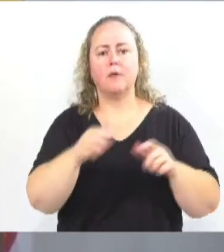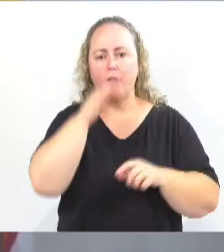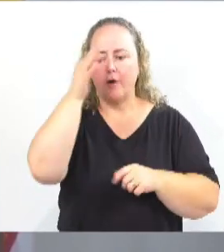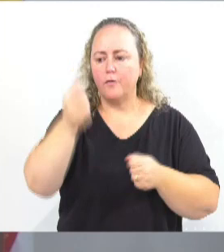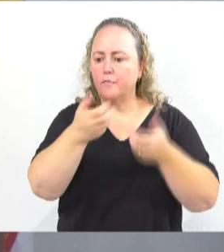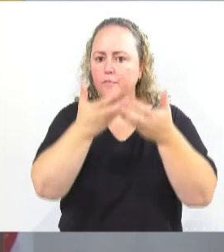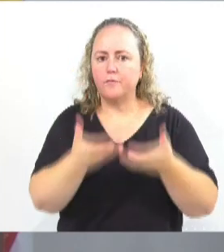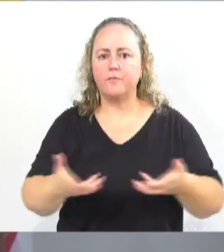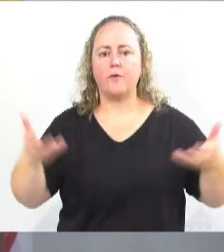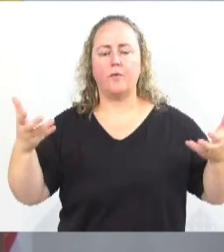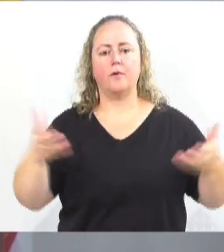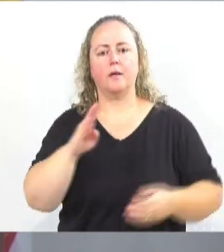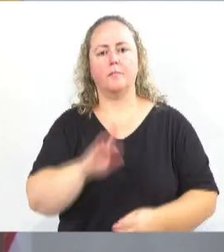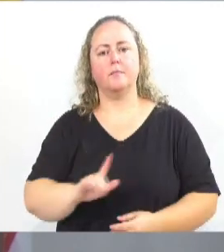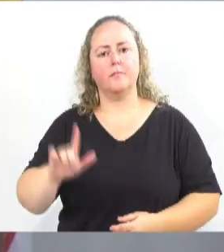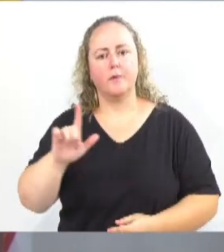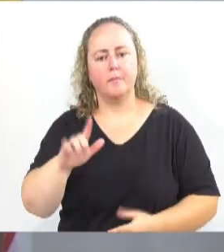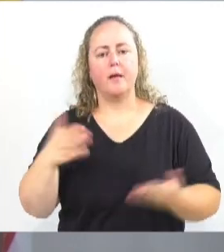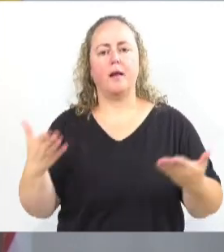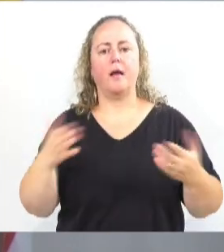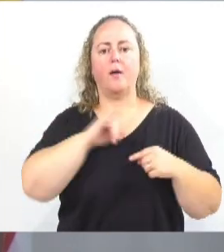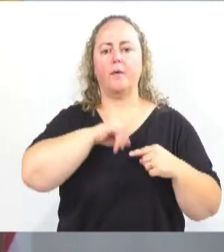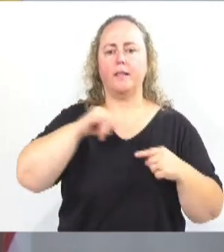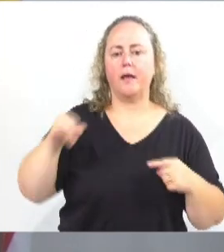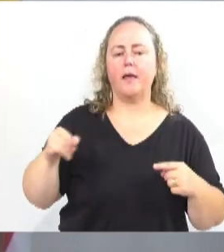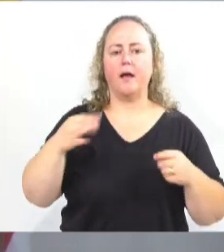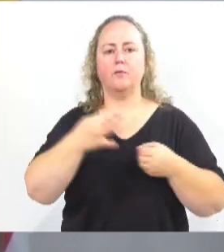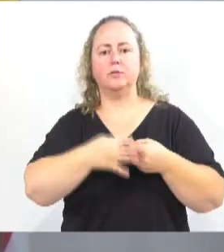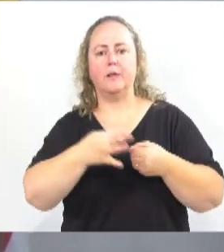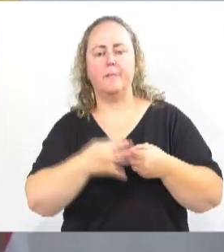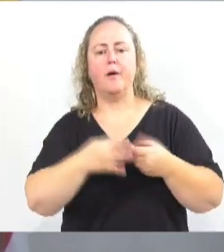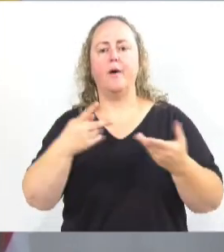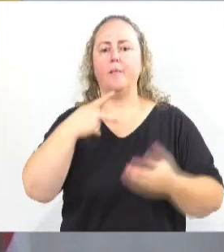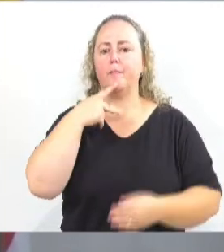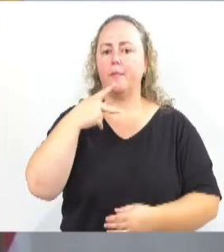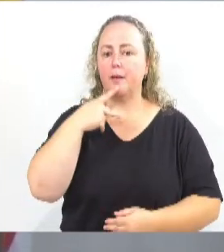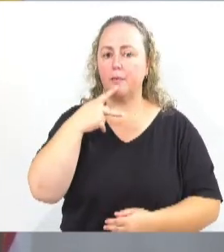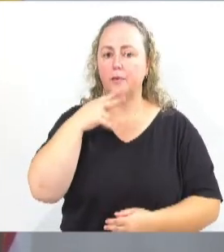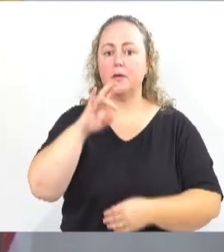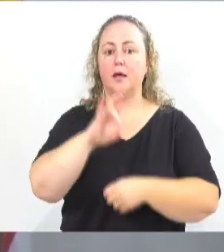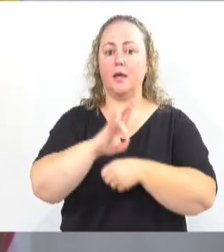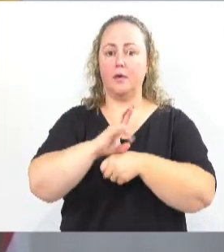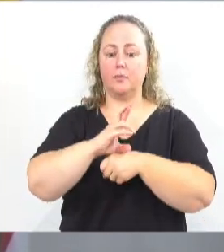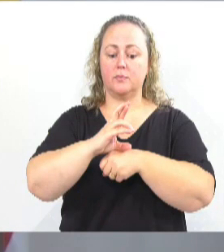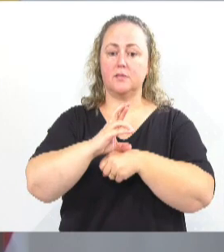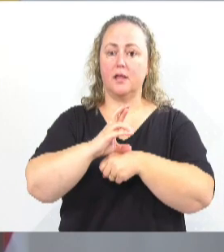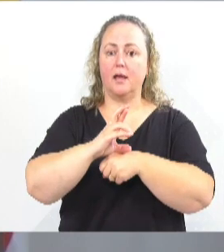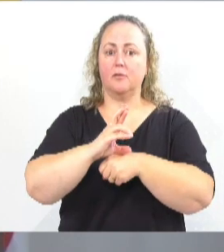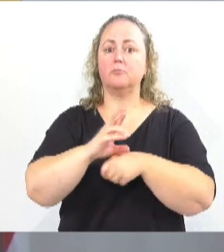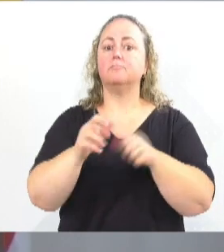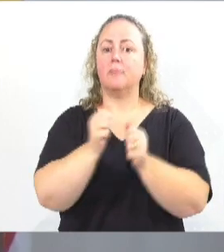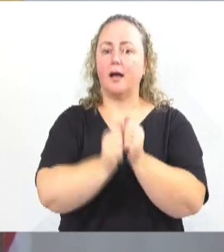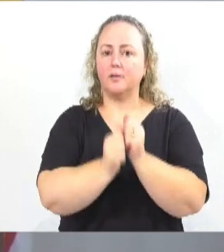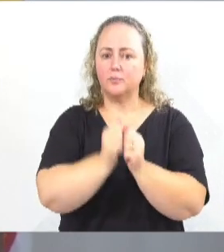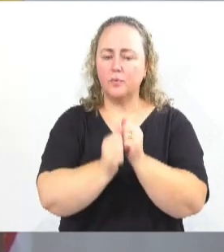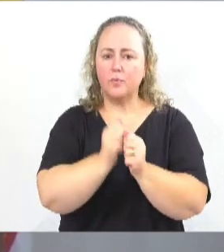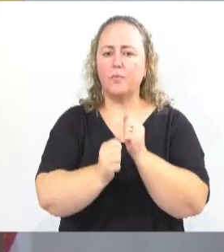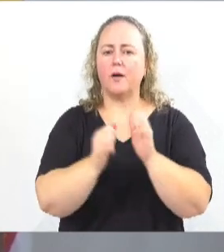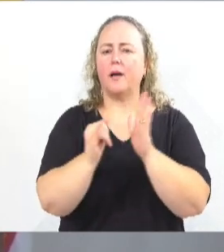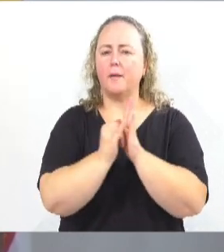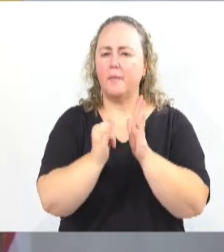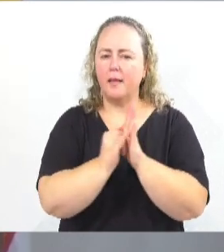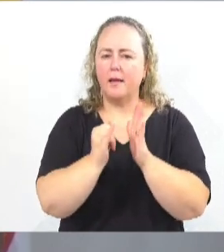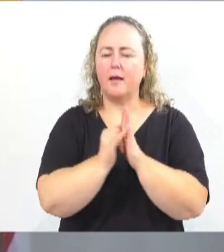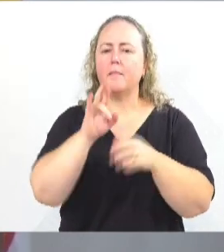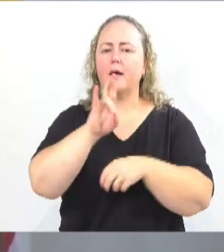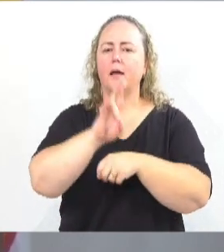em Blumenau, em Indaial, em Timbó, em Pomerode, em Rio dos Cedros, em Ascurra, em Rodeio, em Ibirama, em Rio do Sul,